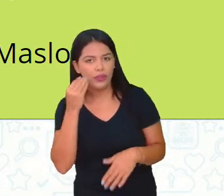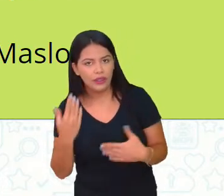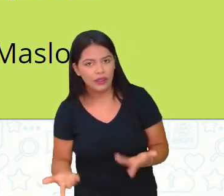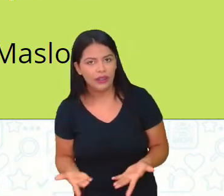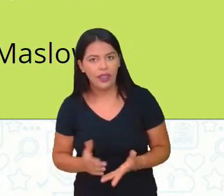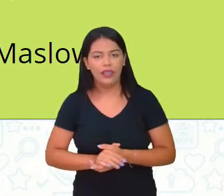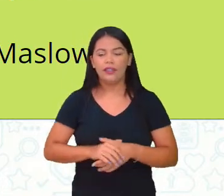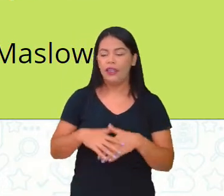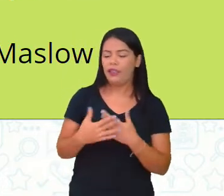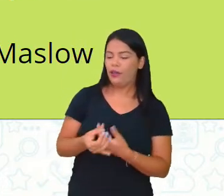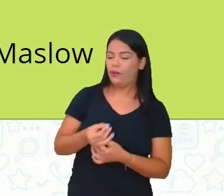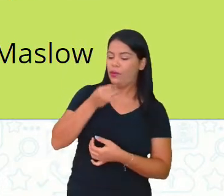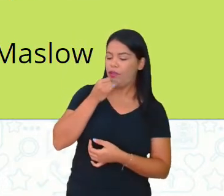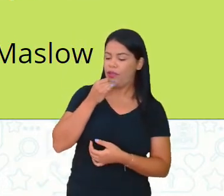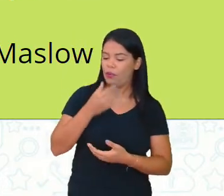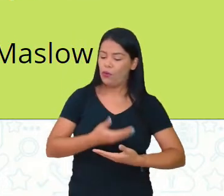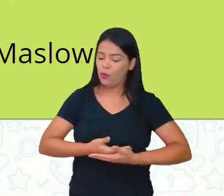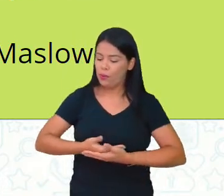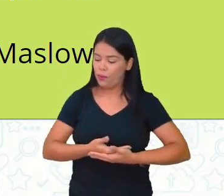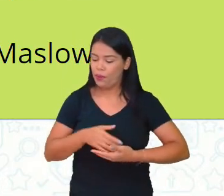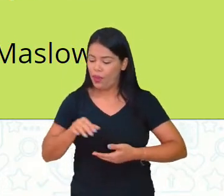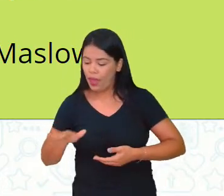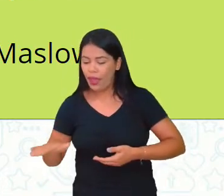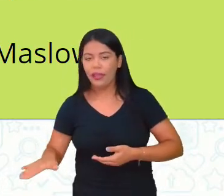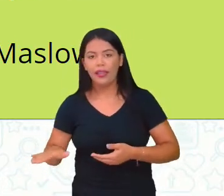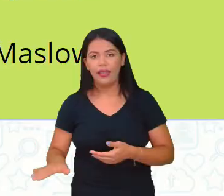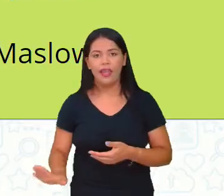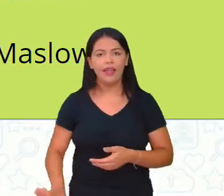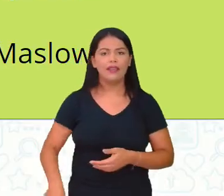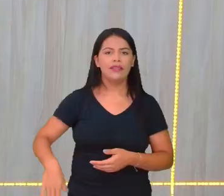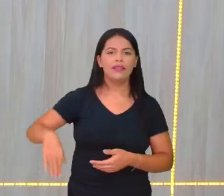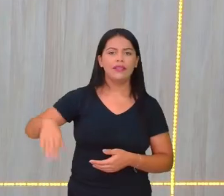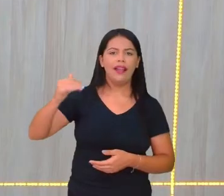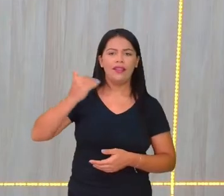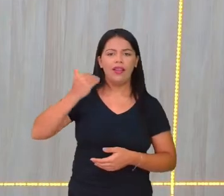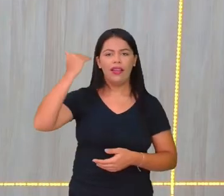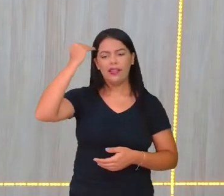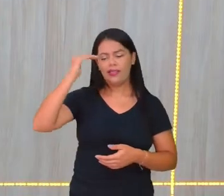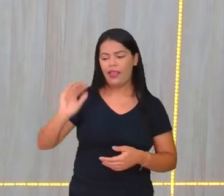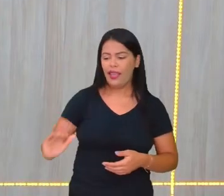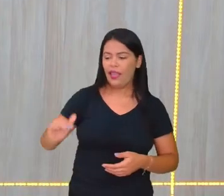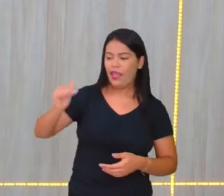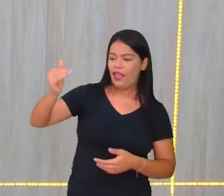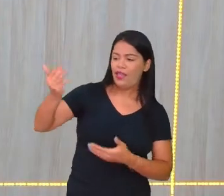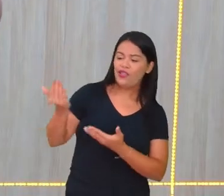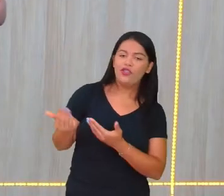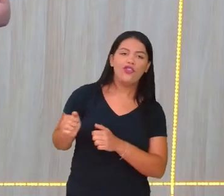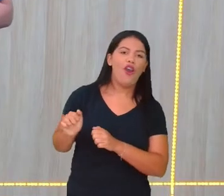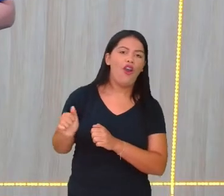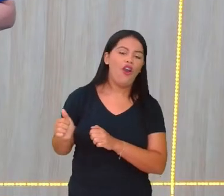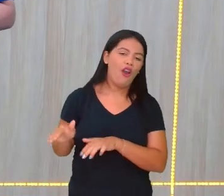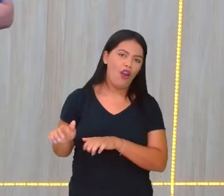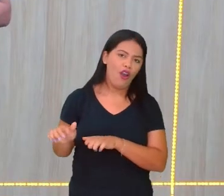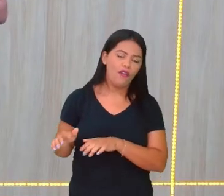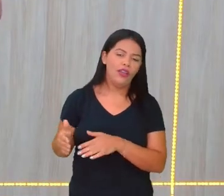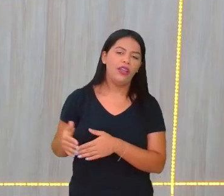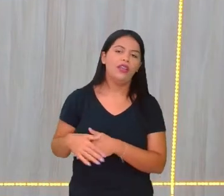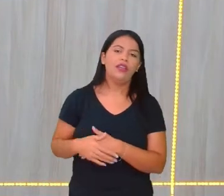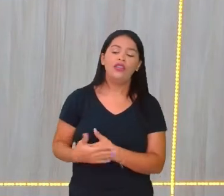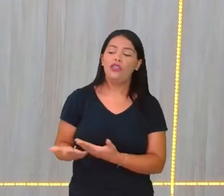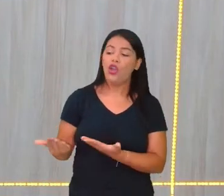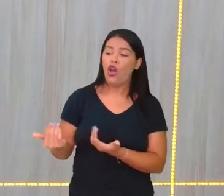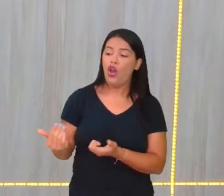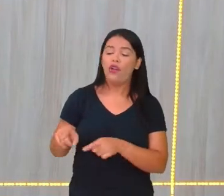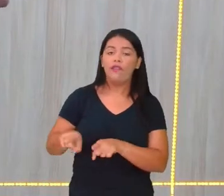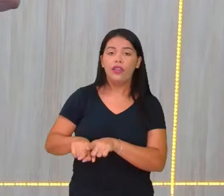a criança, não é? O bebê, a criança, o pré-adolescente, o adolescente, o jovem, o adulto, não